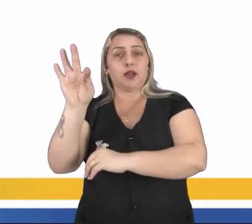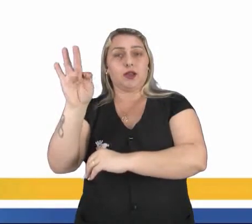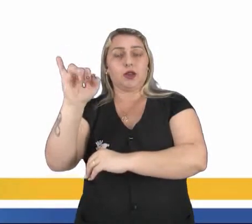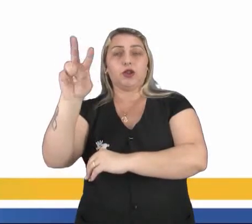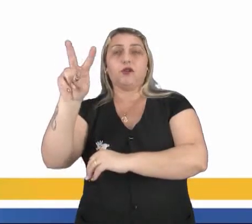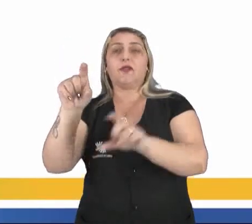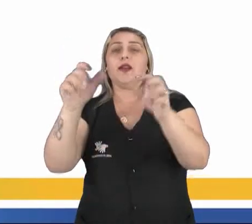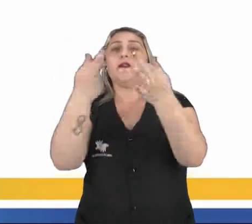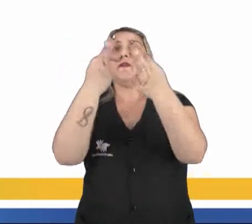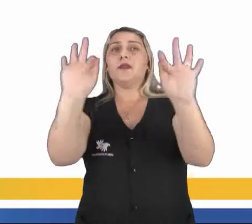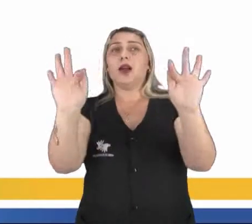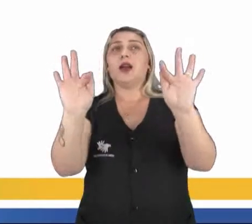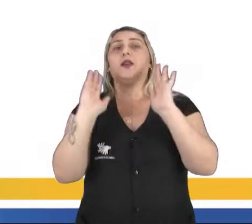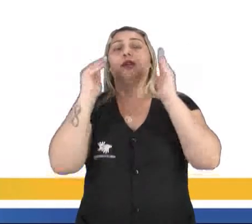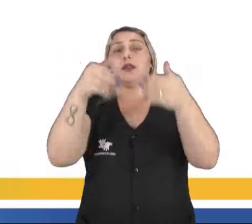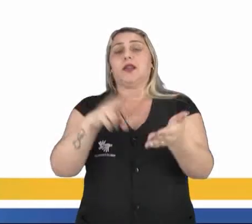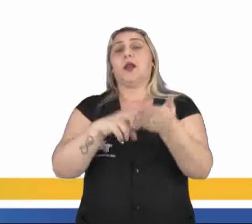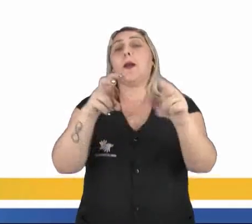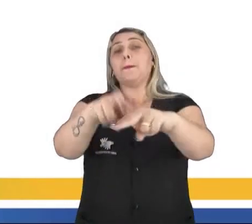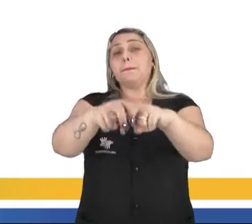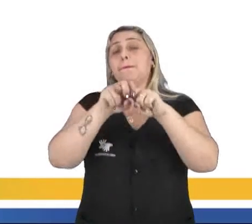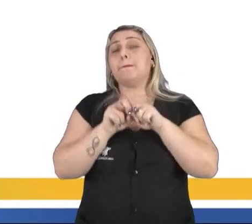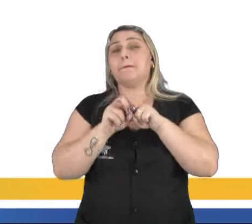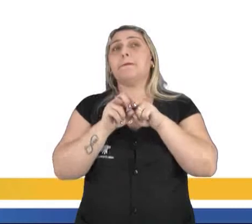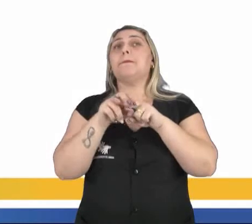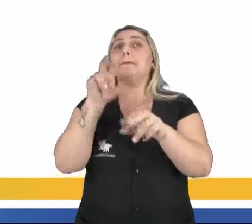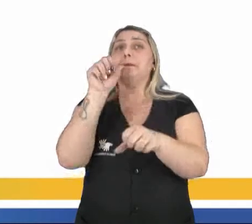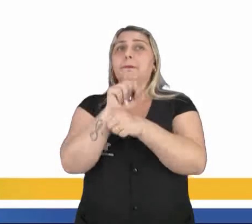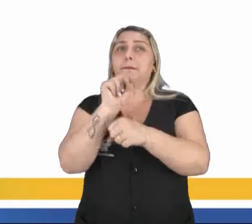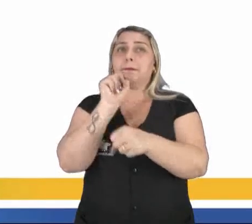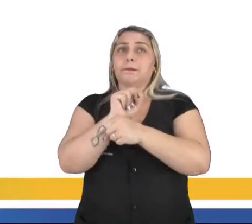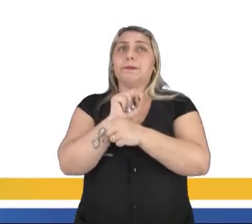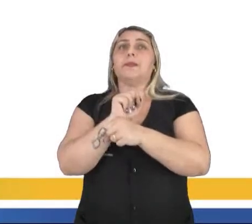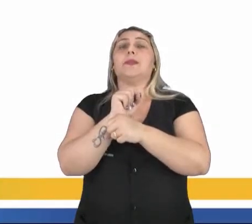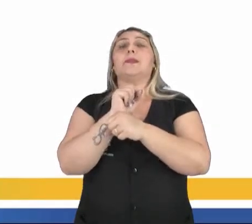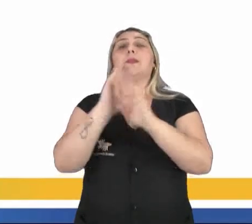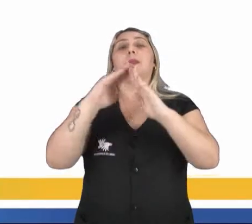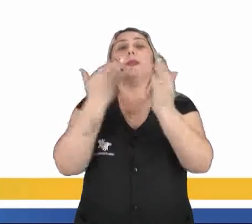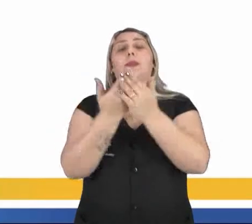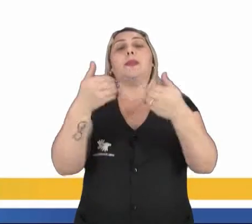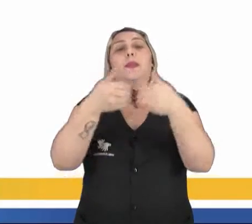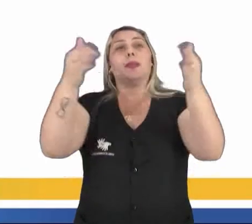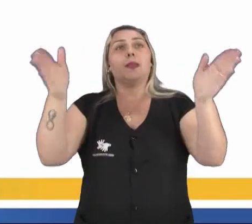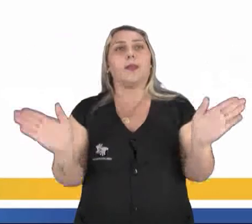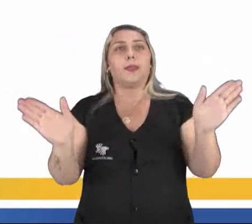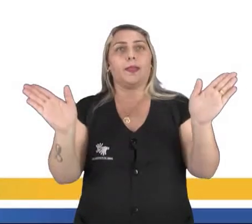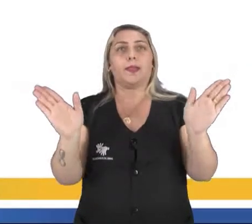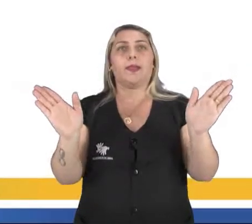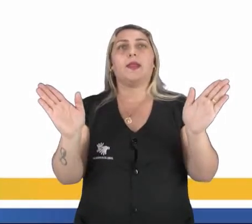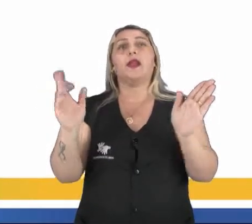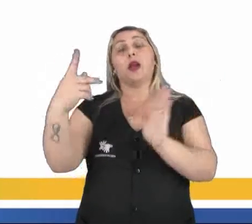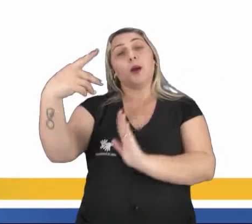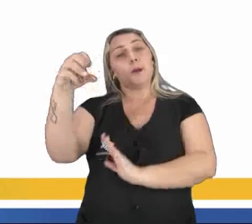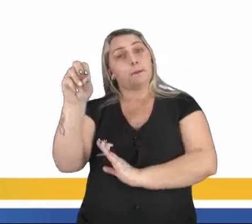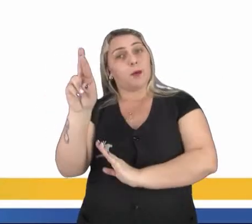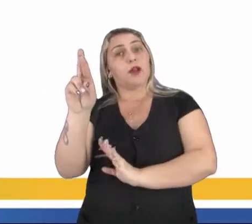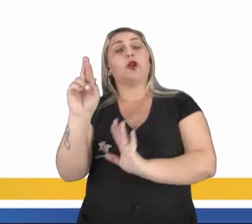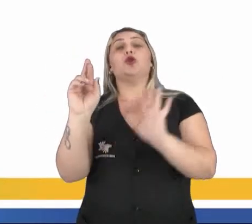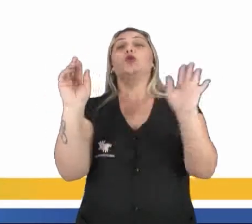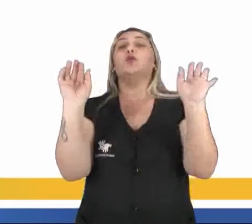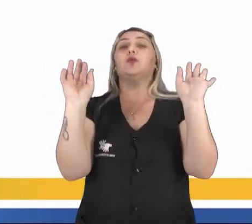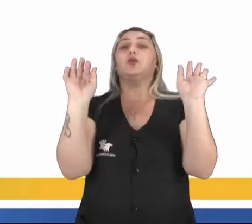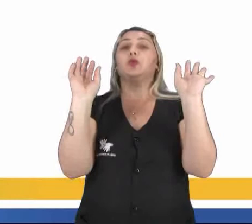cheguei cedo, portanto, terei de esperar a escola abrir, esse portanto aí é uma conjunção coordenativa de